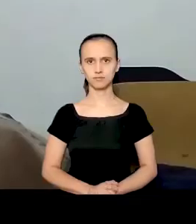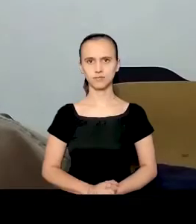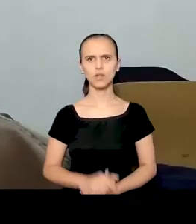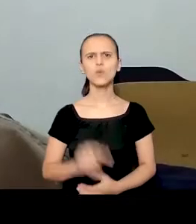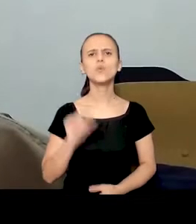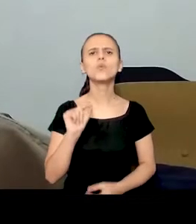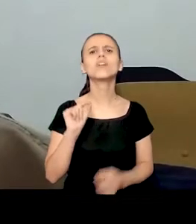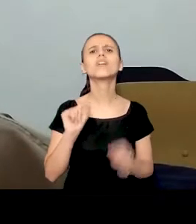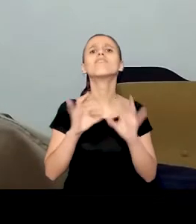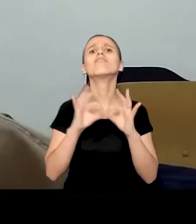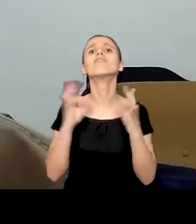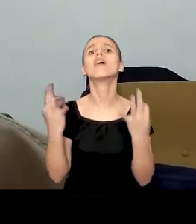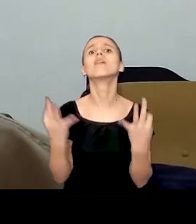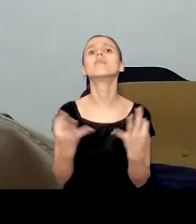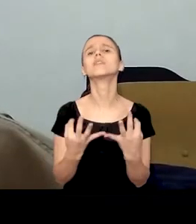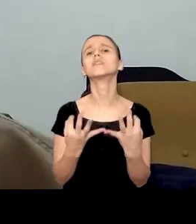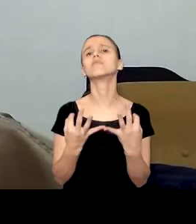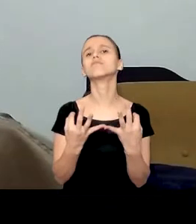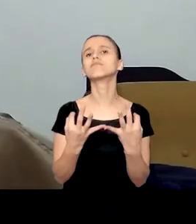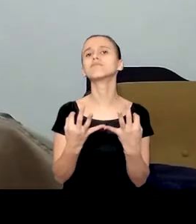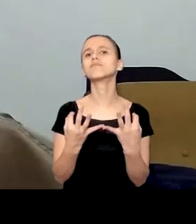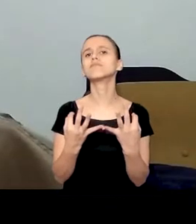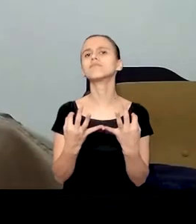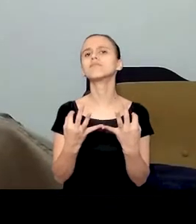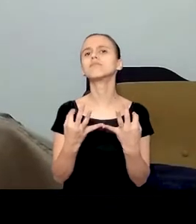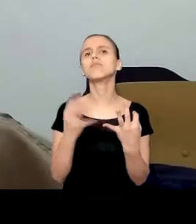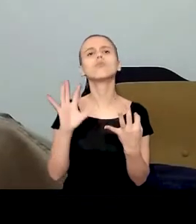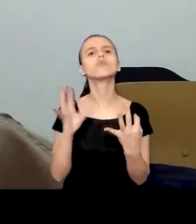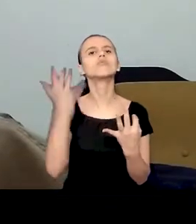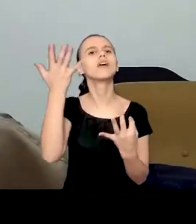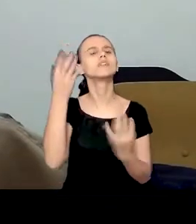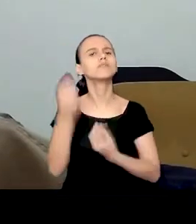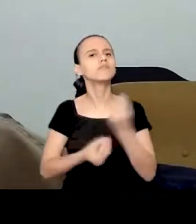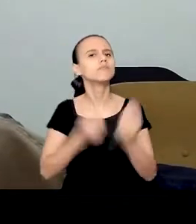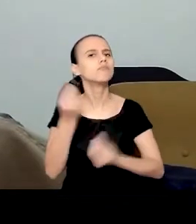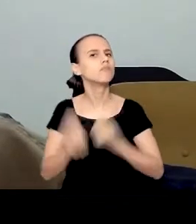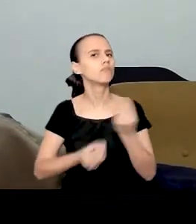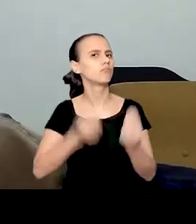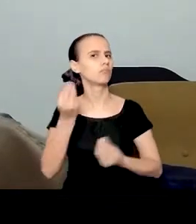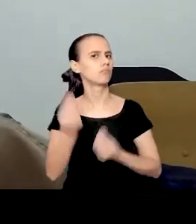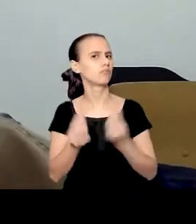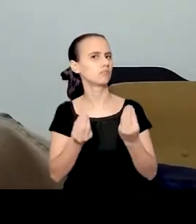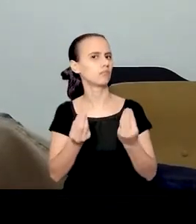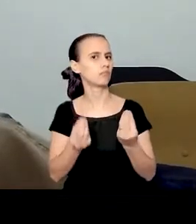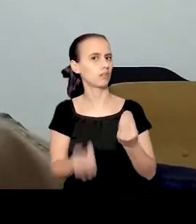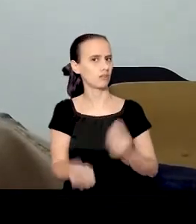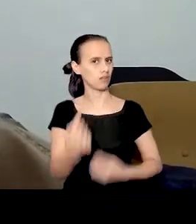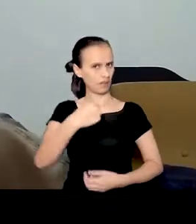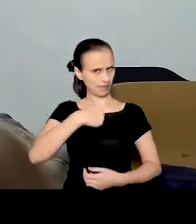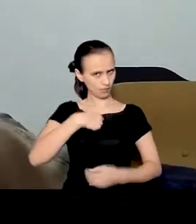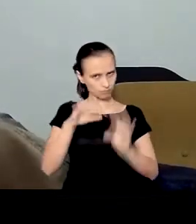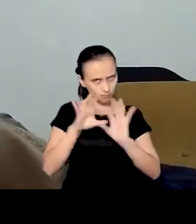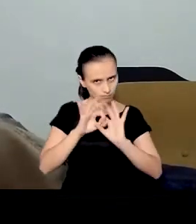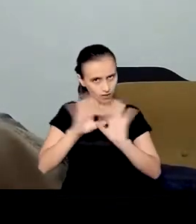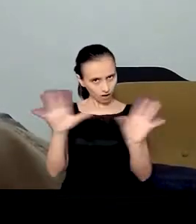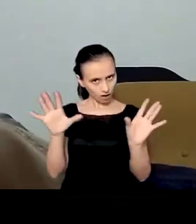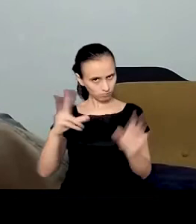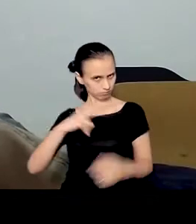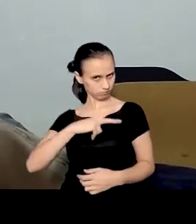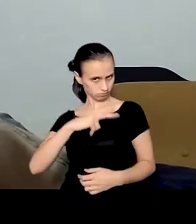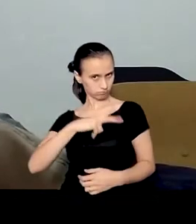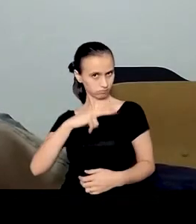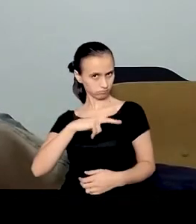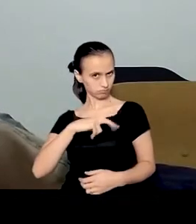aceita. O que que a família introduz? A ideia, ela introduz a ideia de que a liberdade não se restringe